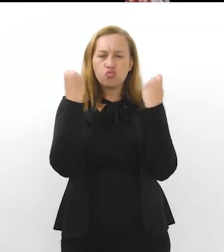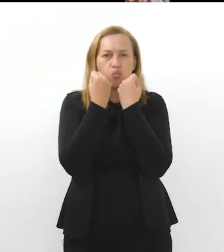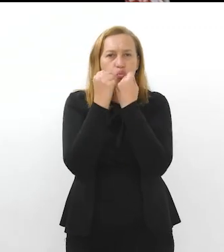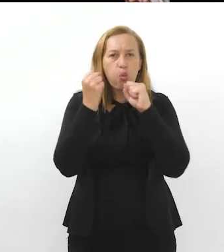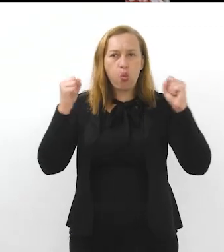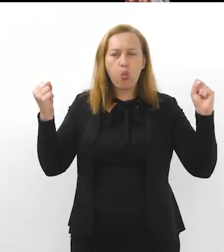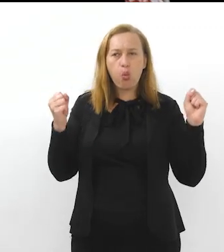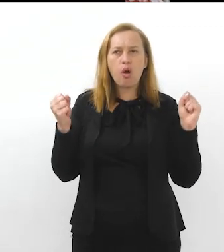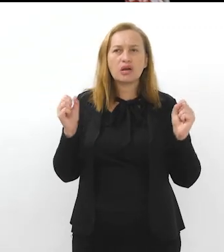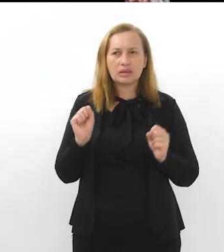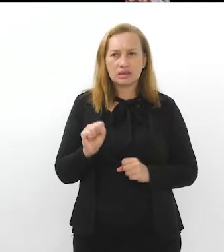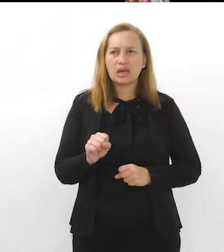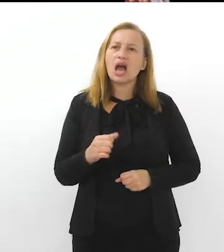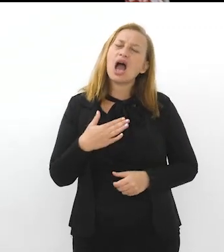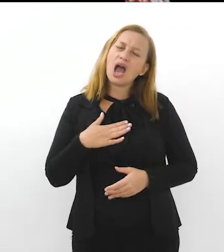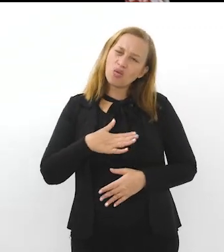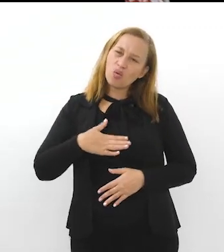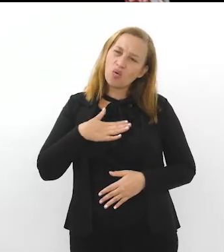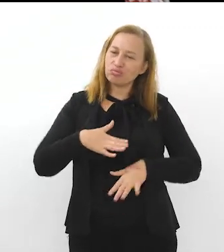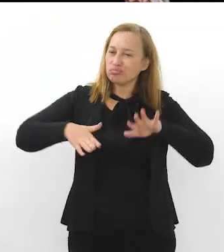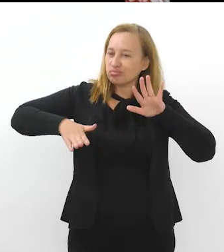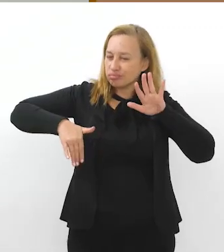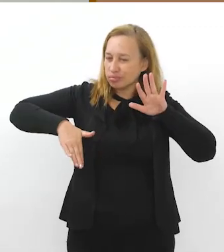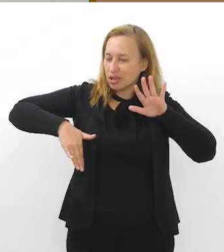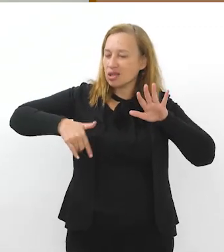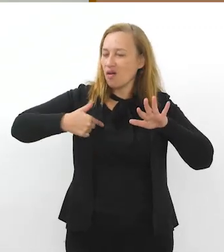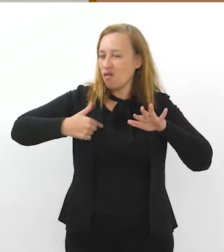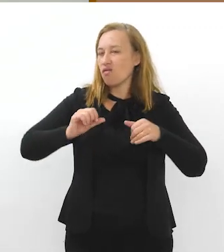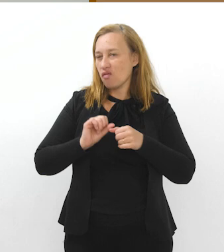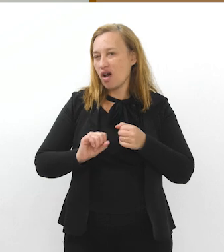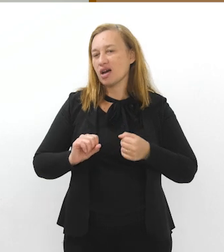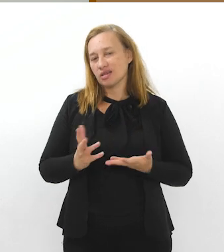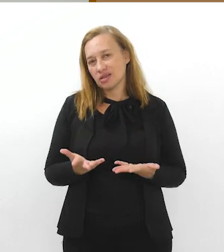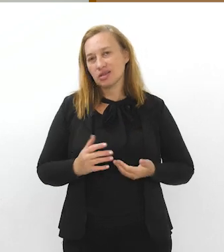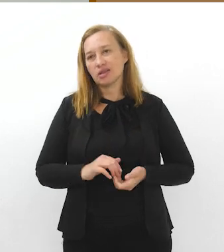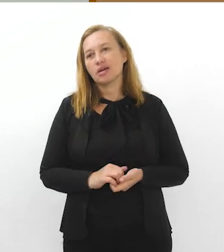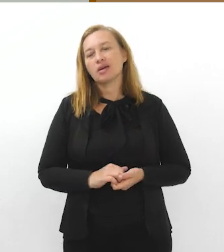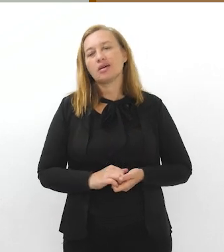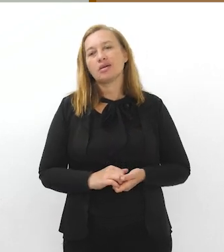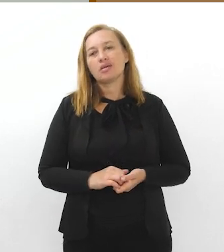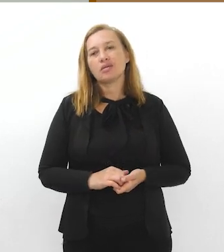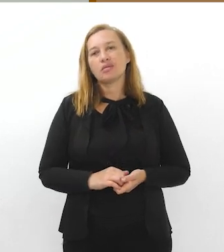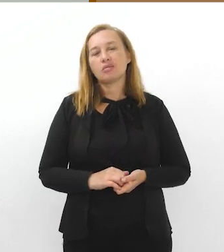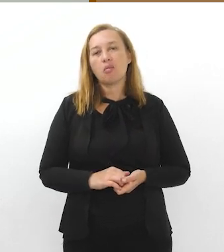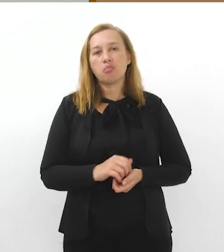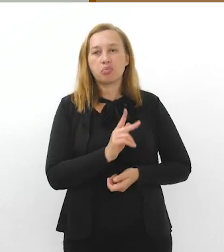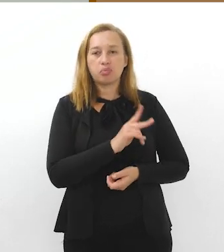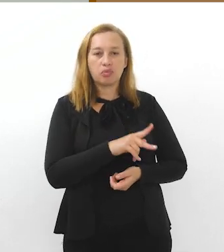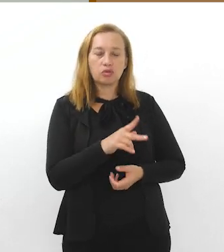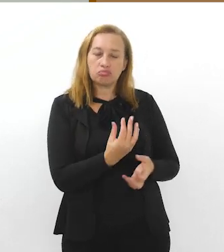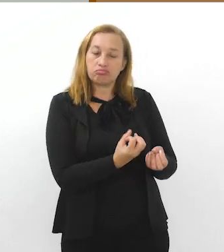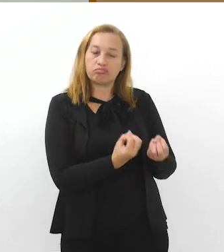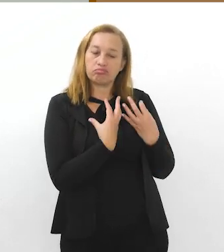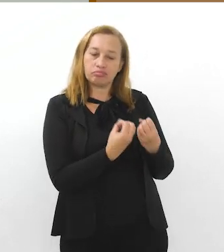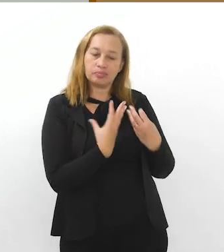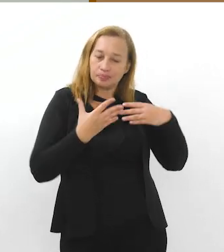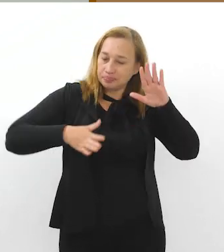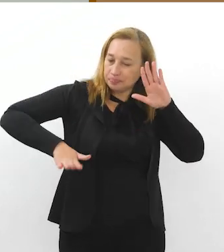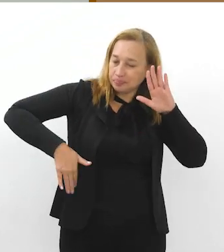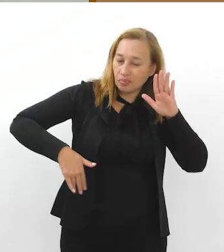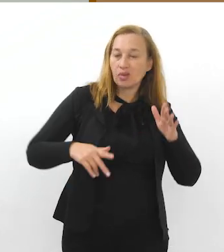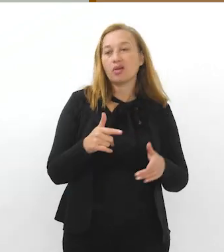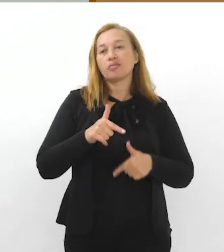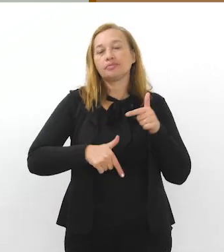assim, que Eu você... faço natação, né? O Joesley é meu personal, então a gente